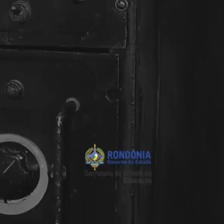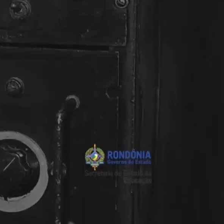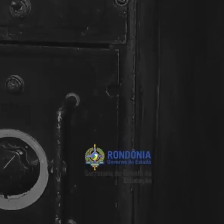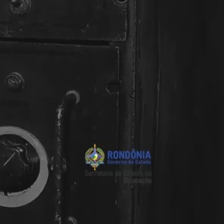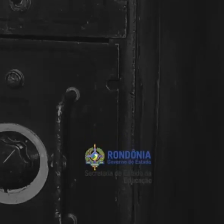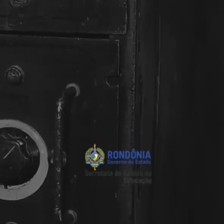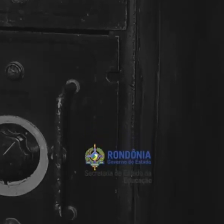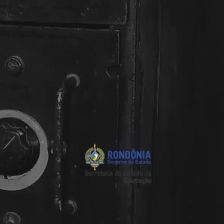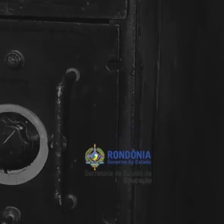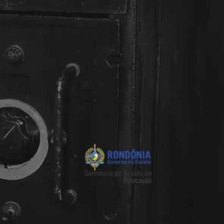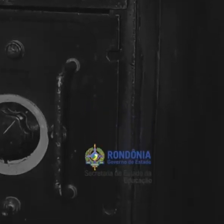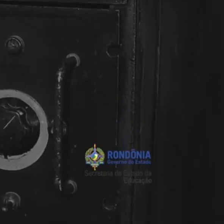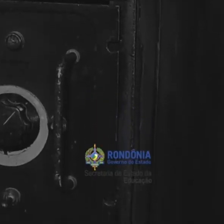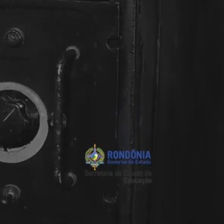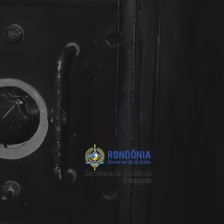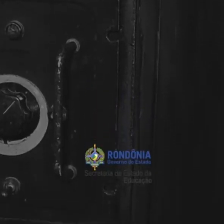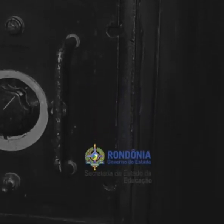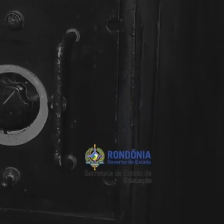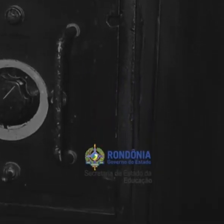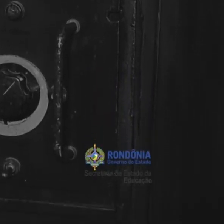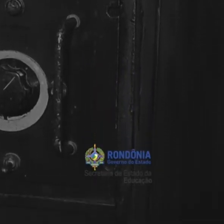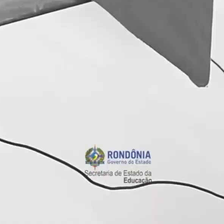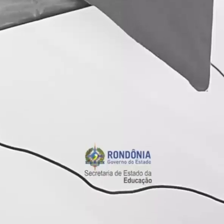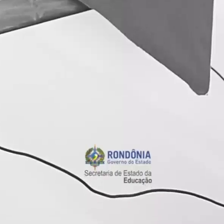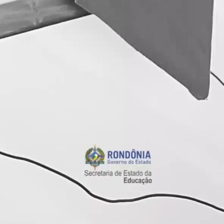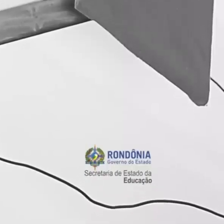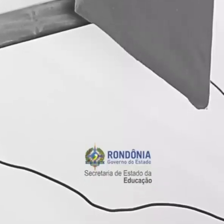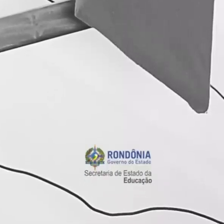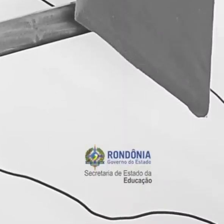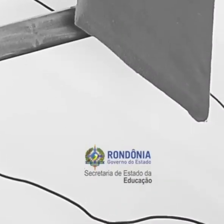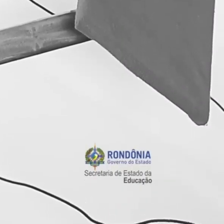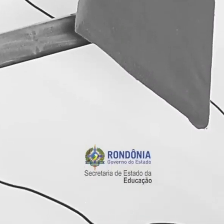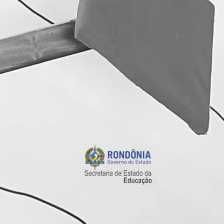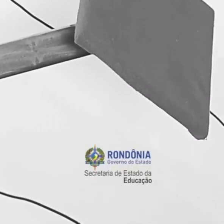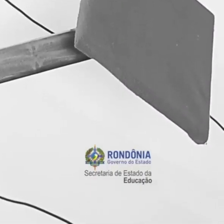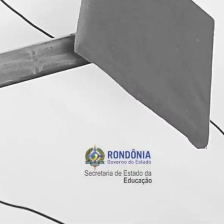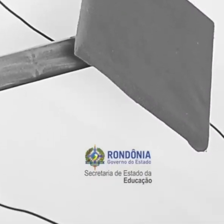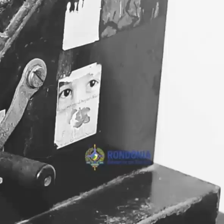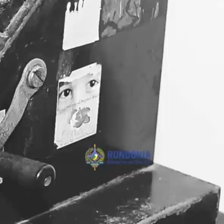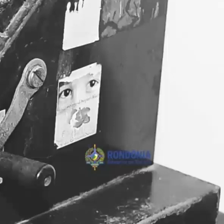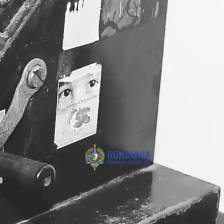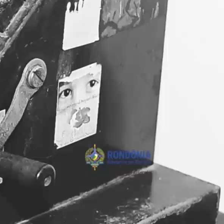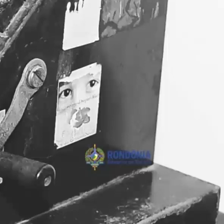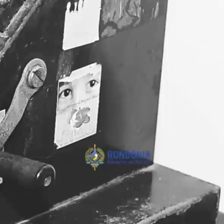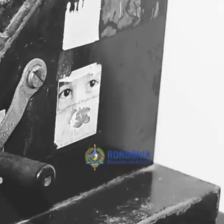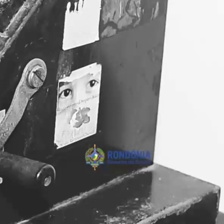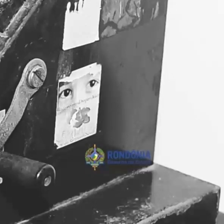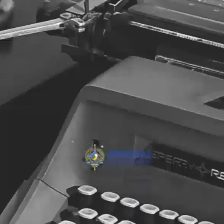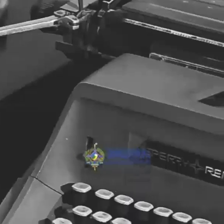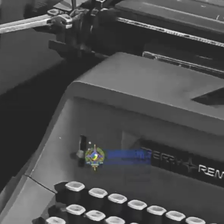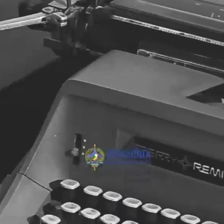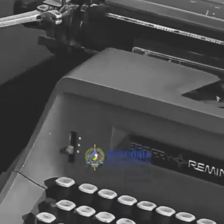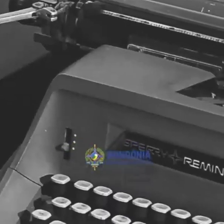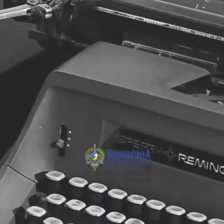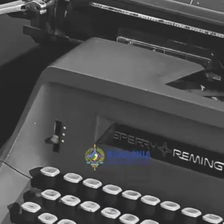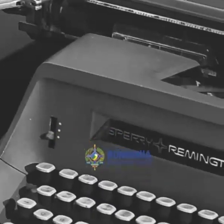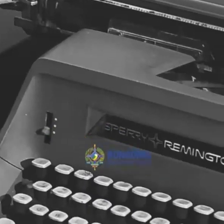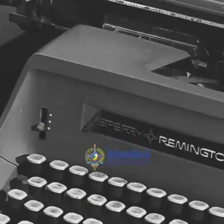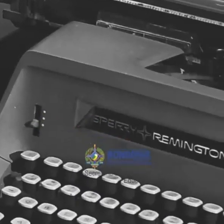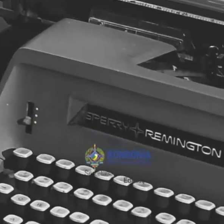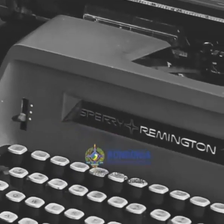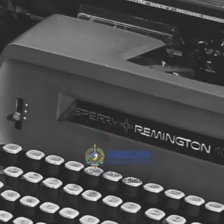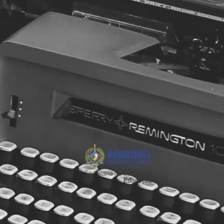E Afonso Pena, que era presidente da República do Brasil, dá essa missão a Rondon. Essa missão